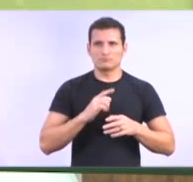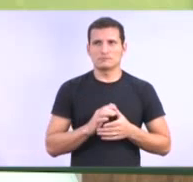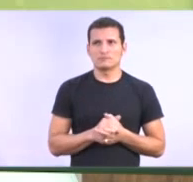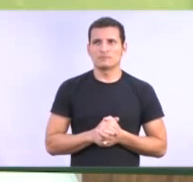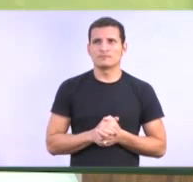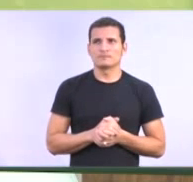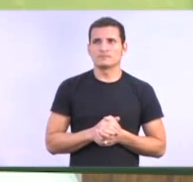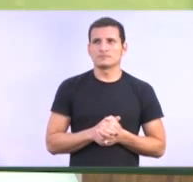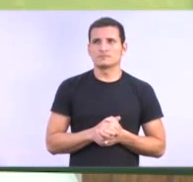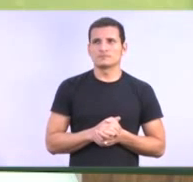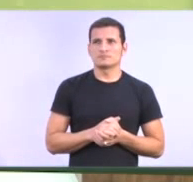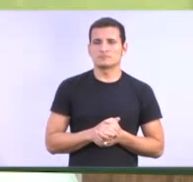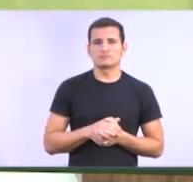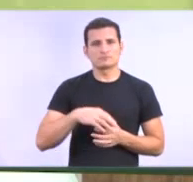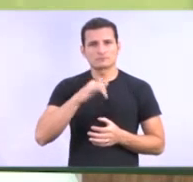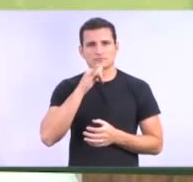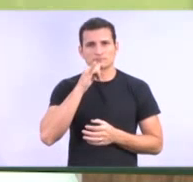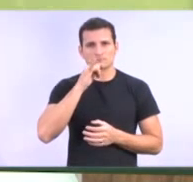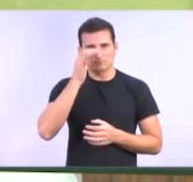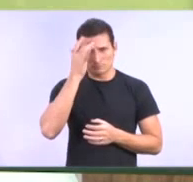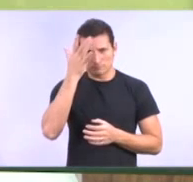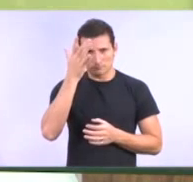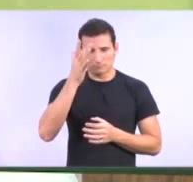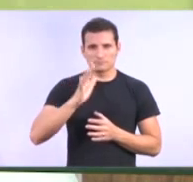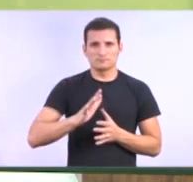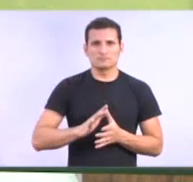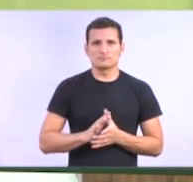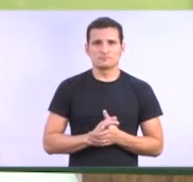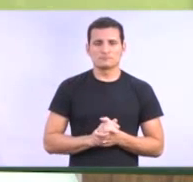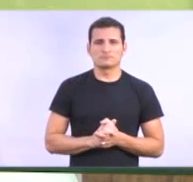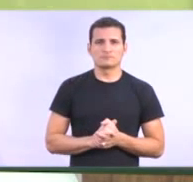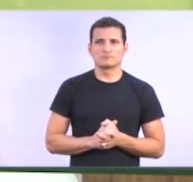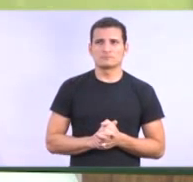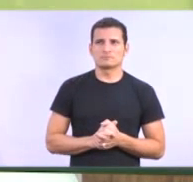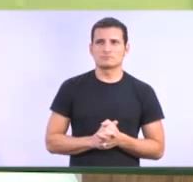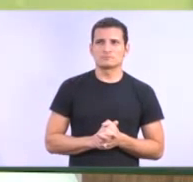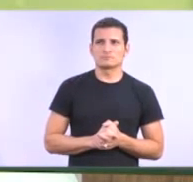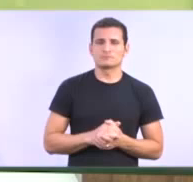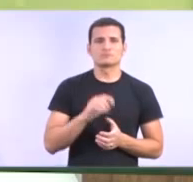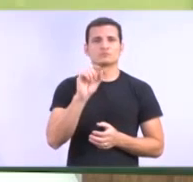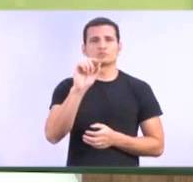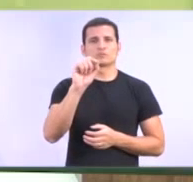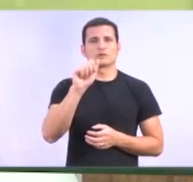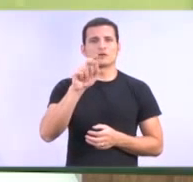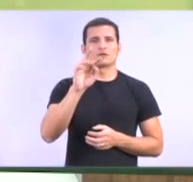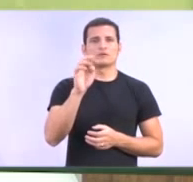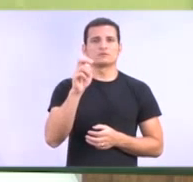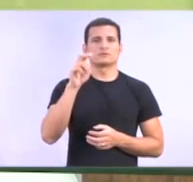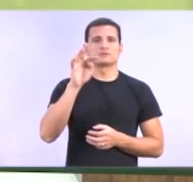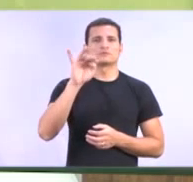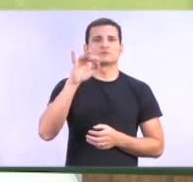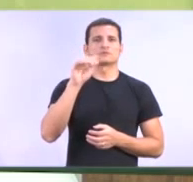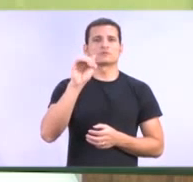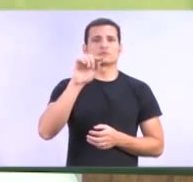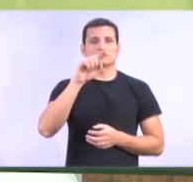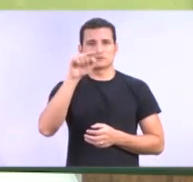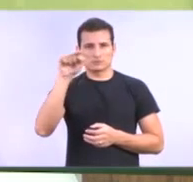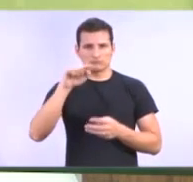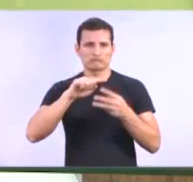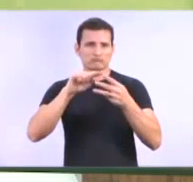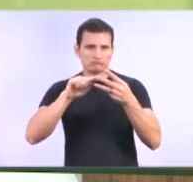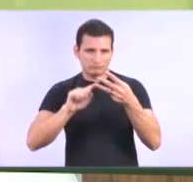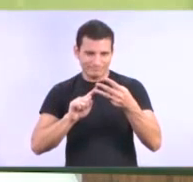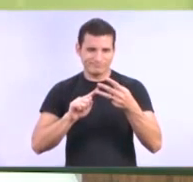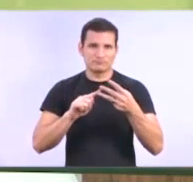exemplo muito fácil para você memorizar o que é autenticação, autorização e auditoria. Imagina que você vai